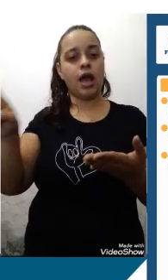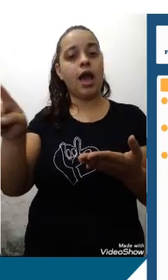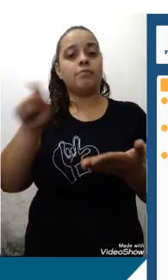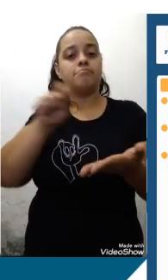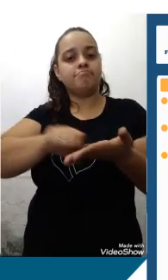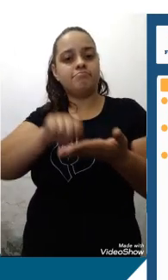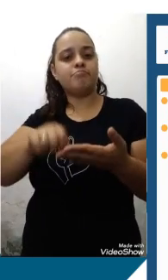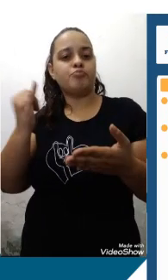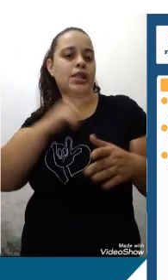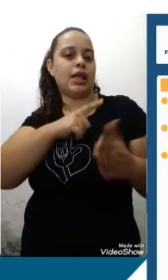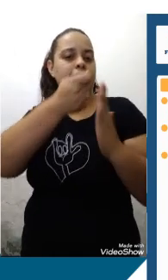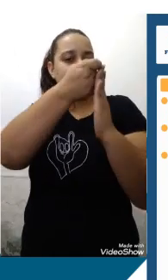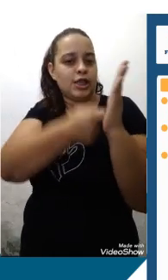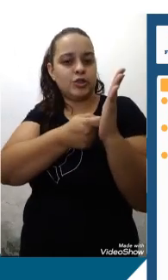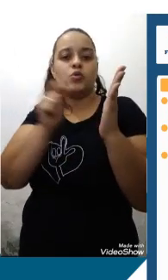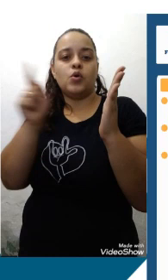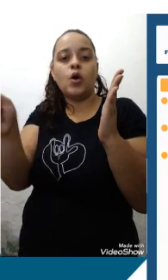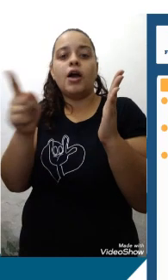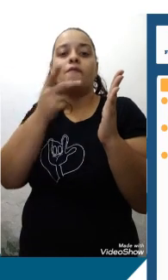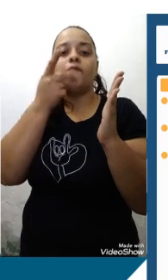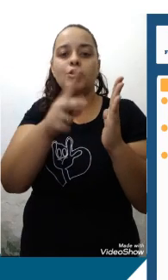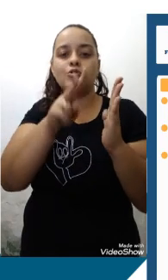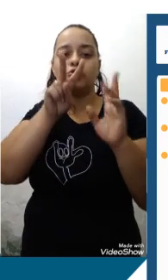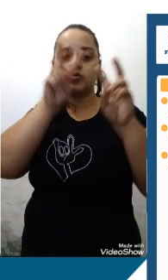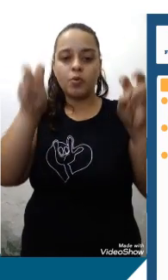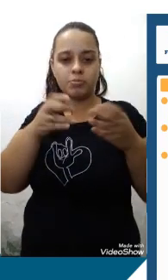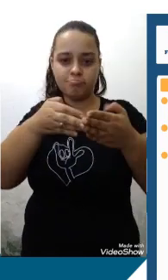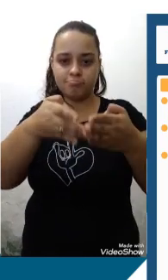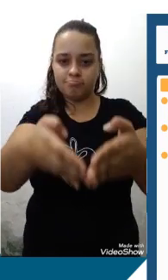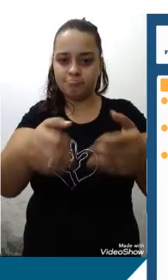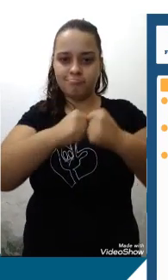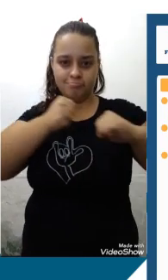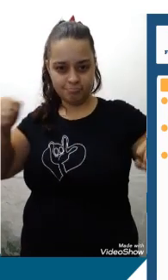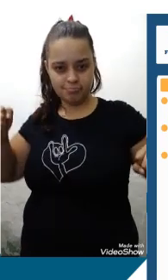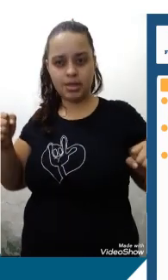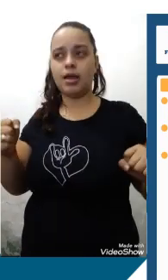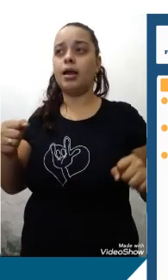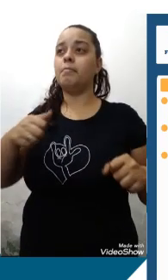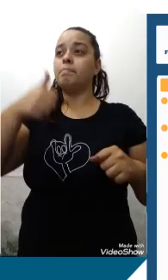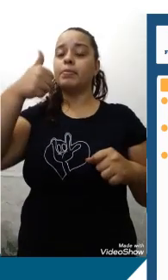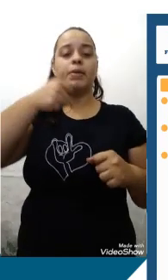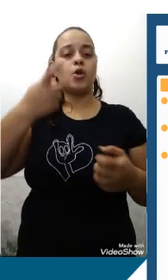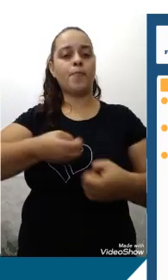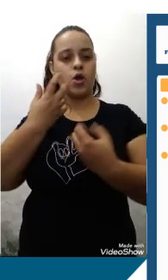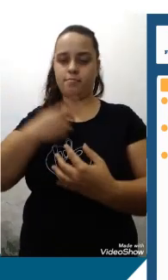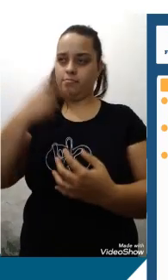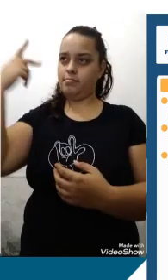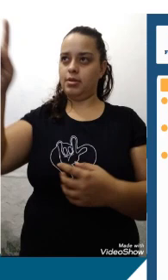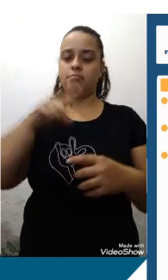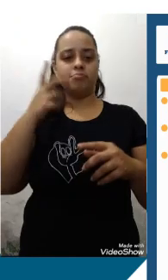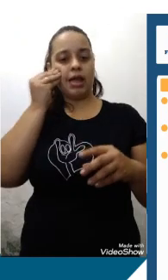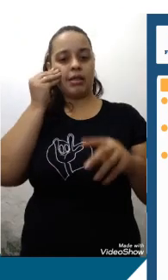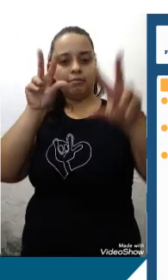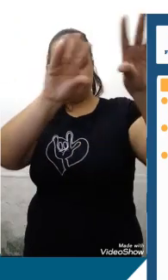Portugal estabeleceu. Nesse texto, a expansão marítima desenvolve um papel muito importante, o que a gente pode ver nas duas primeiras estrofes do poema, das quais eu